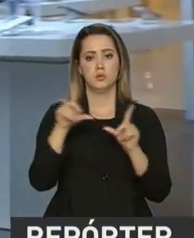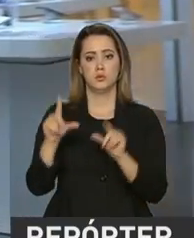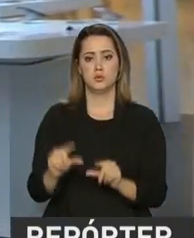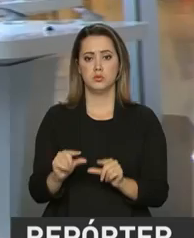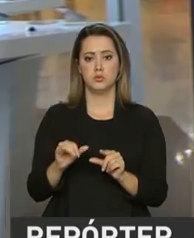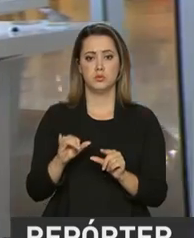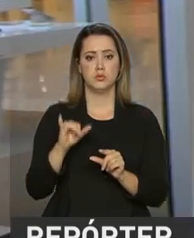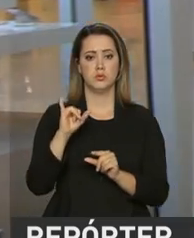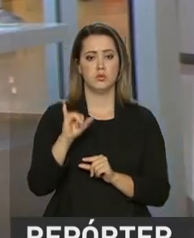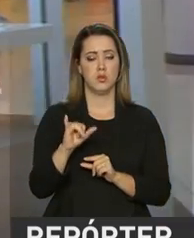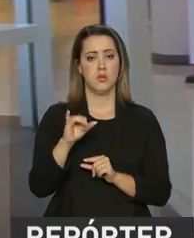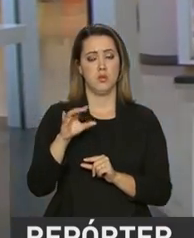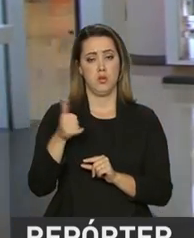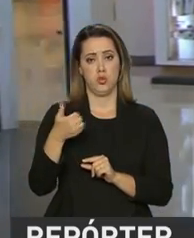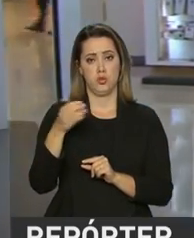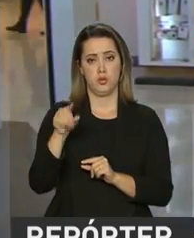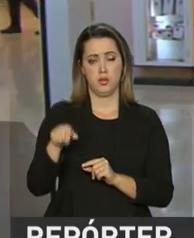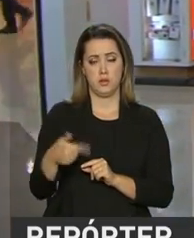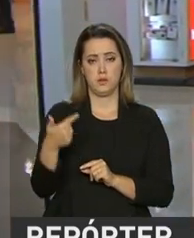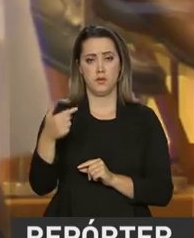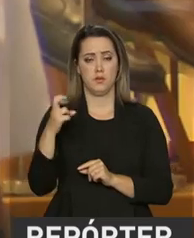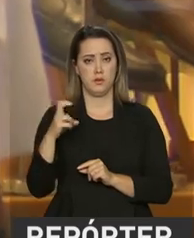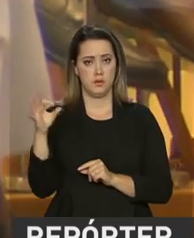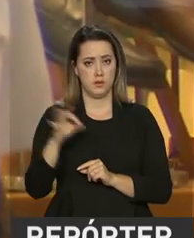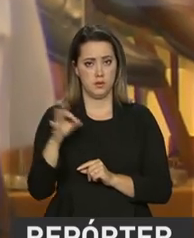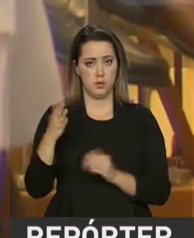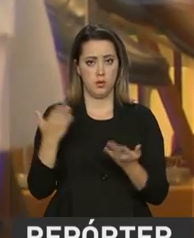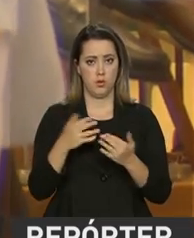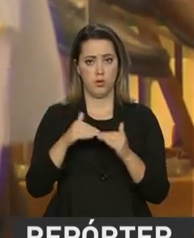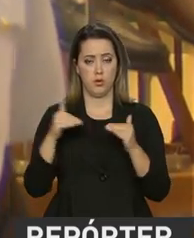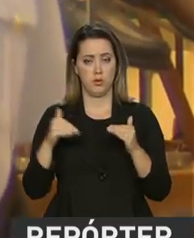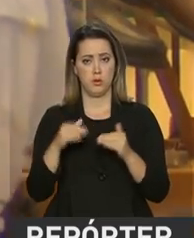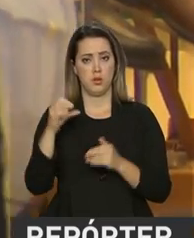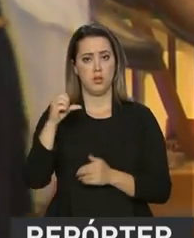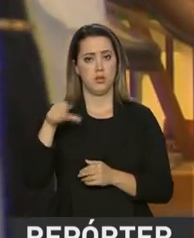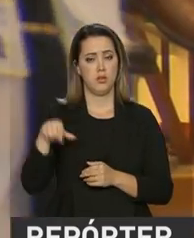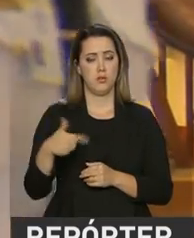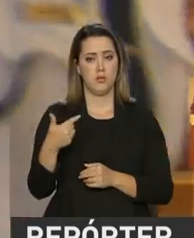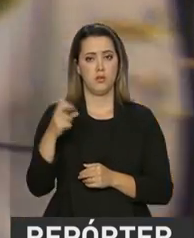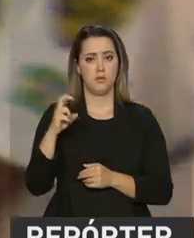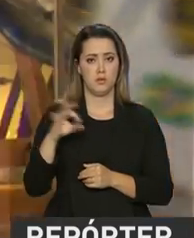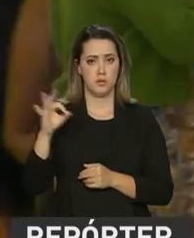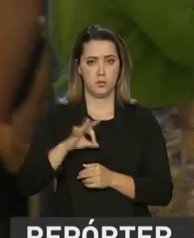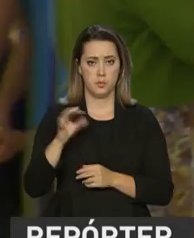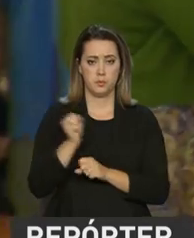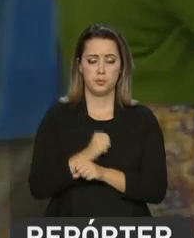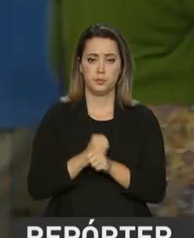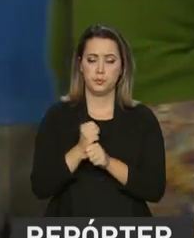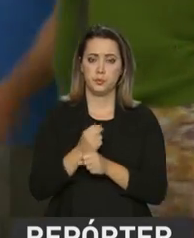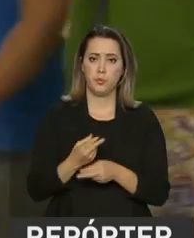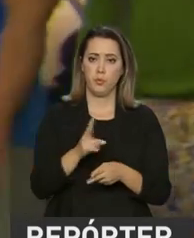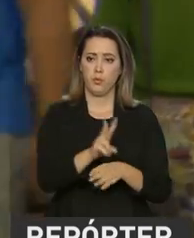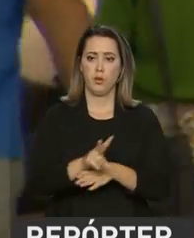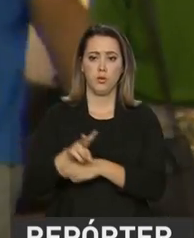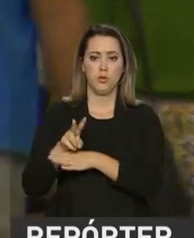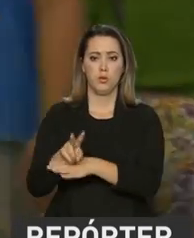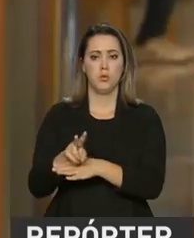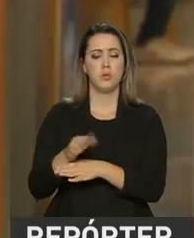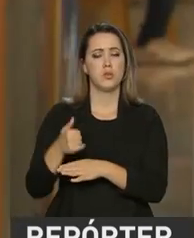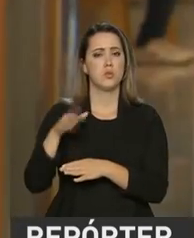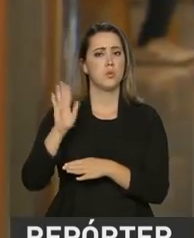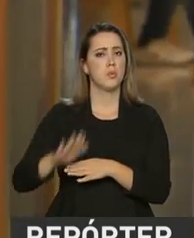do índice de 10,25 por cento para 9,25 por cento ao ano o crédito deve ficar mais